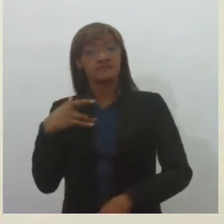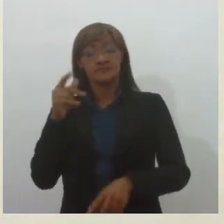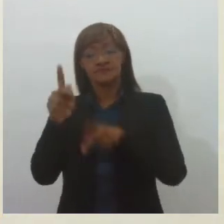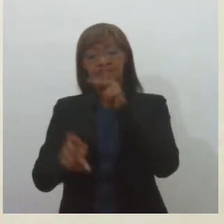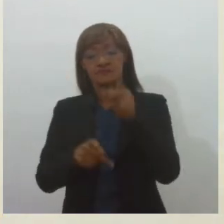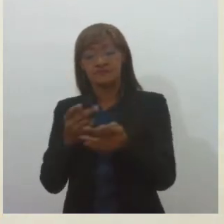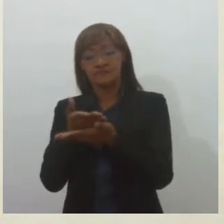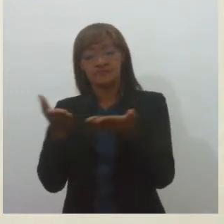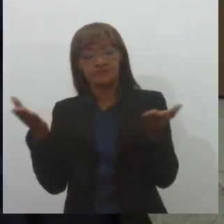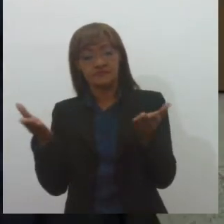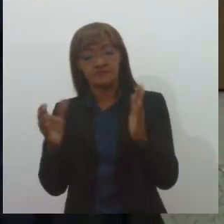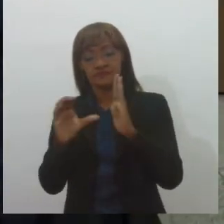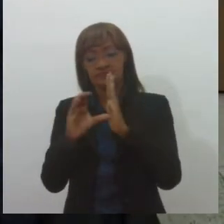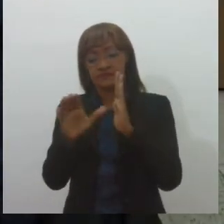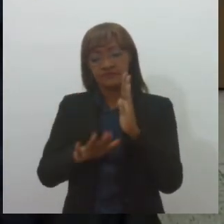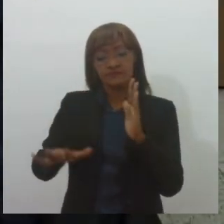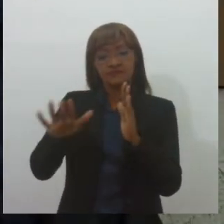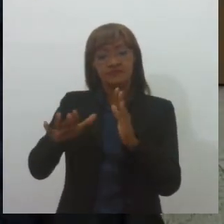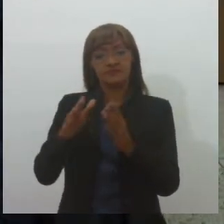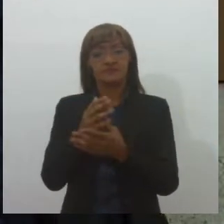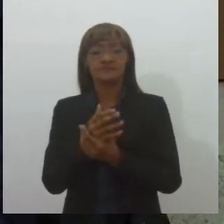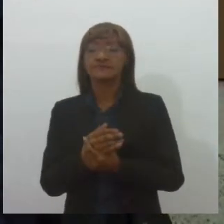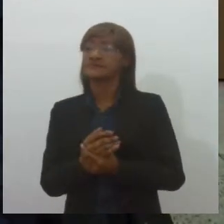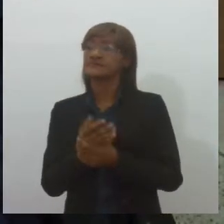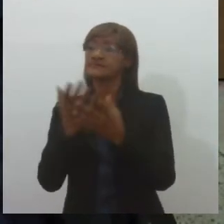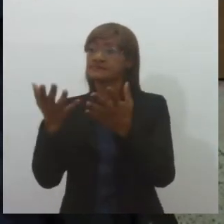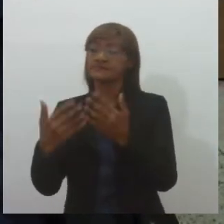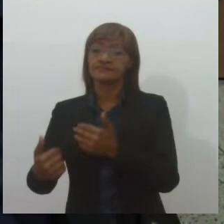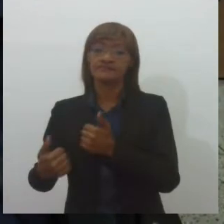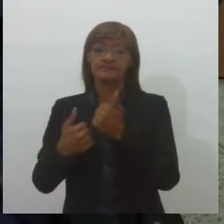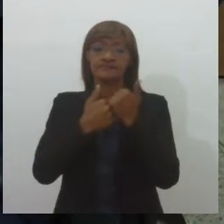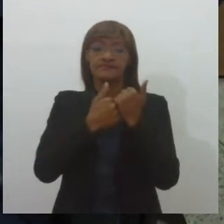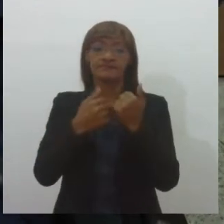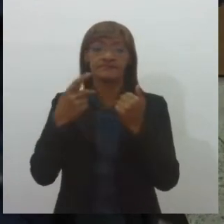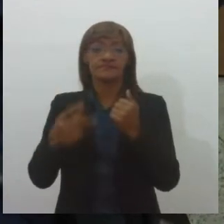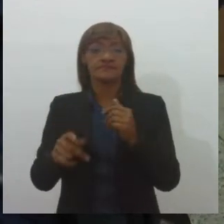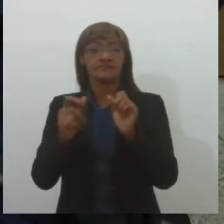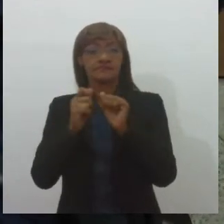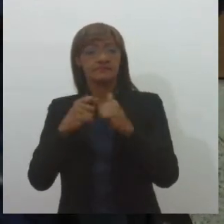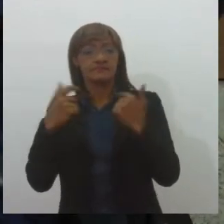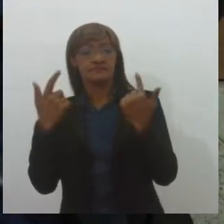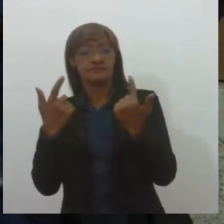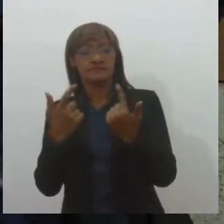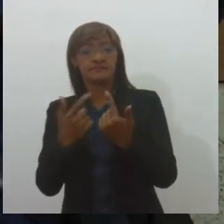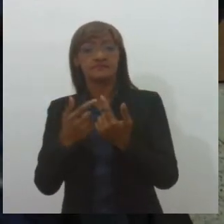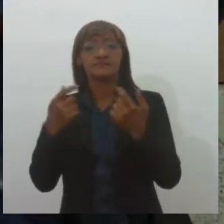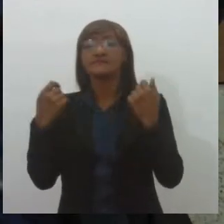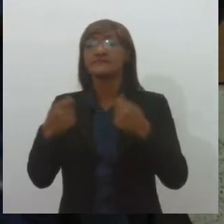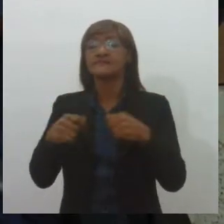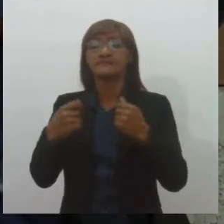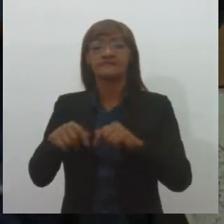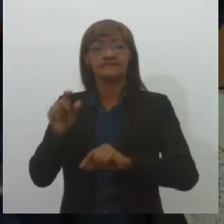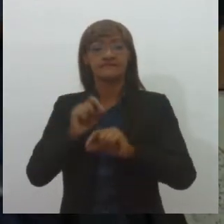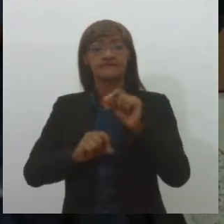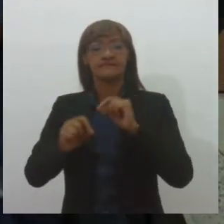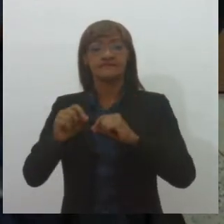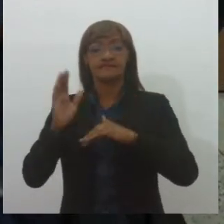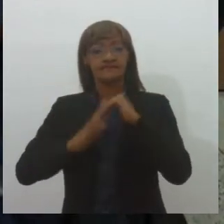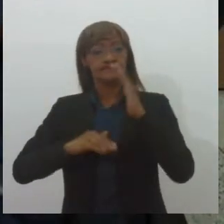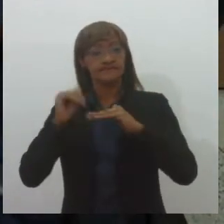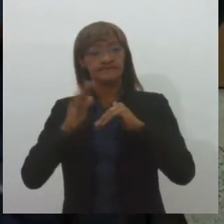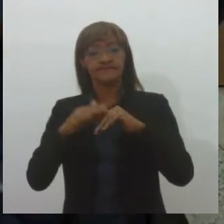da gente tá a região a busca por apoio da casa Legislativa se faz necessária segundo a categoria